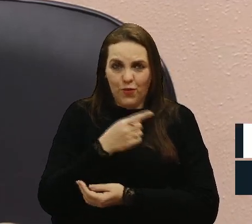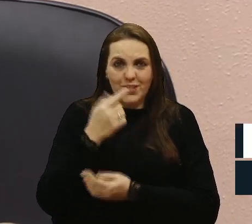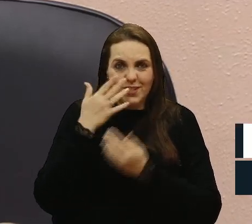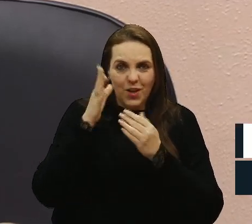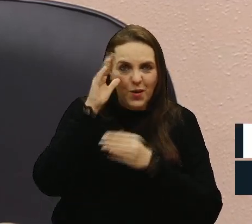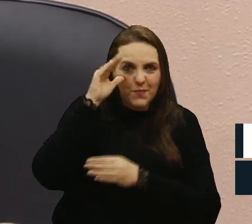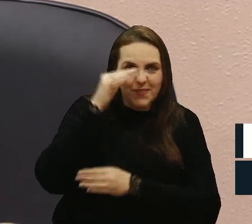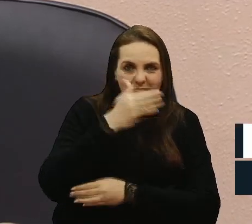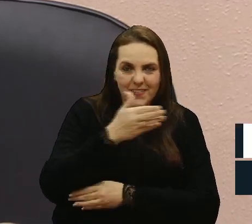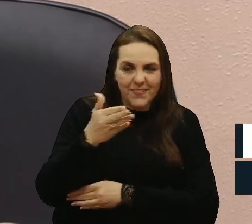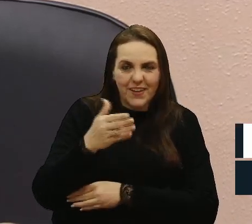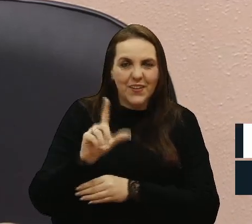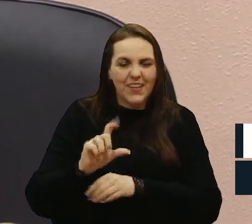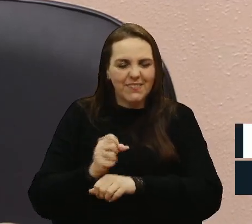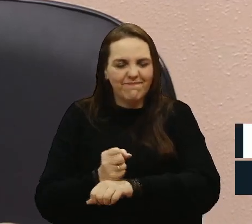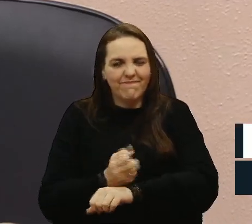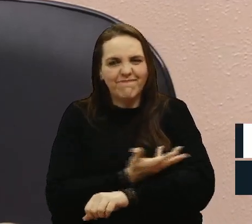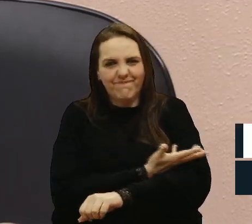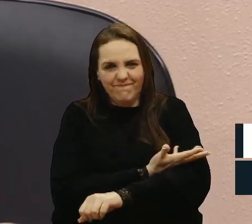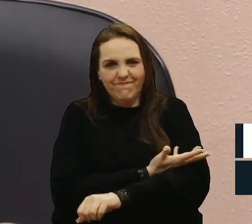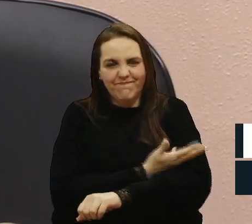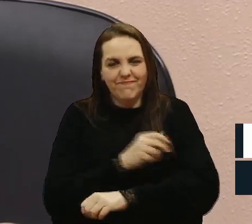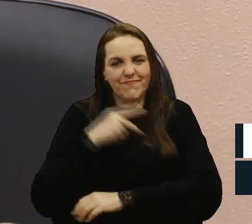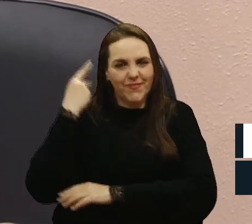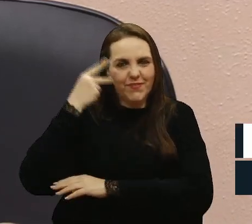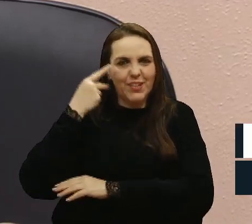observar na emoção do nosso